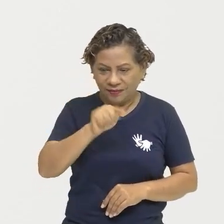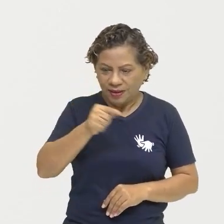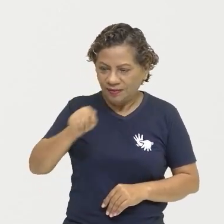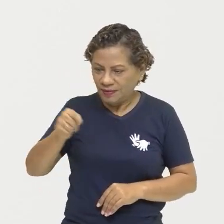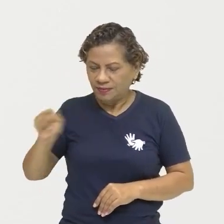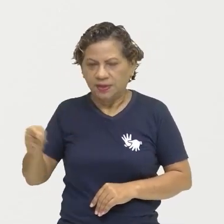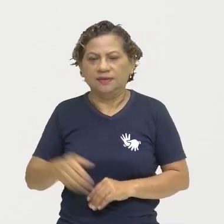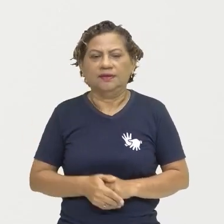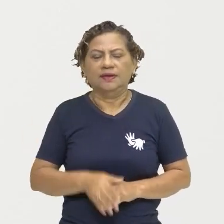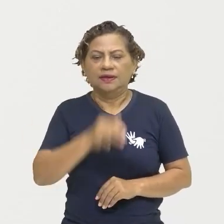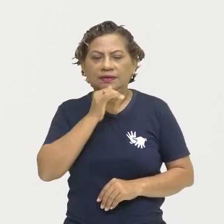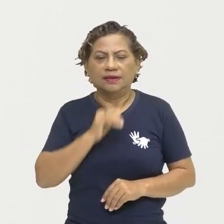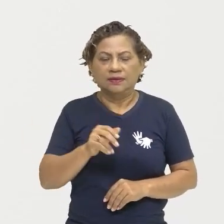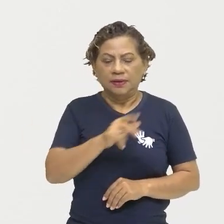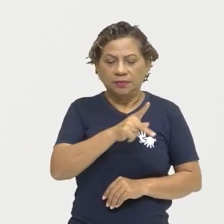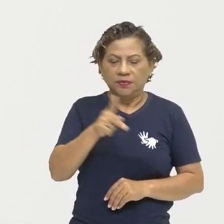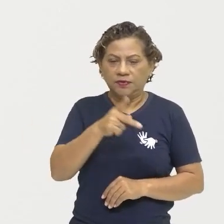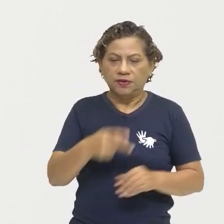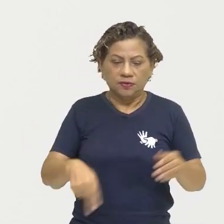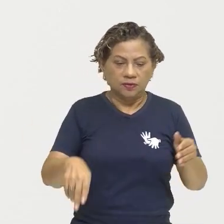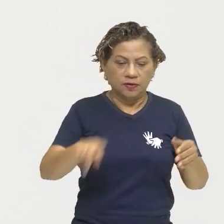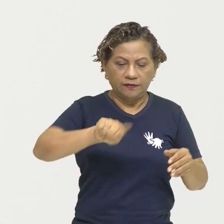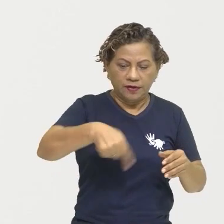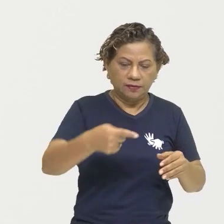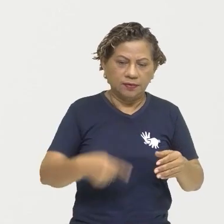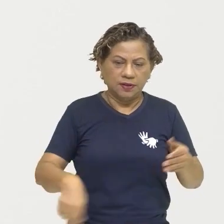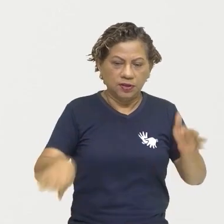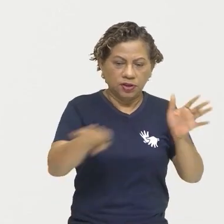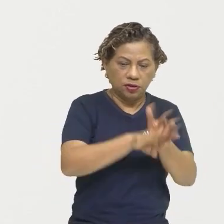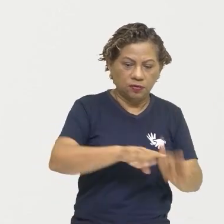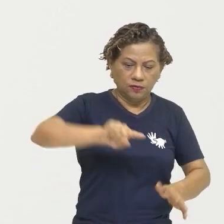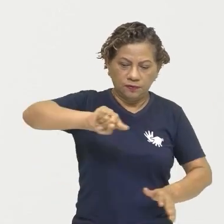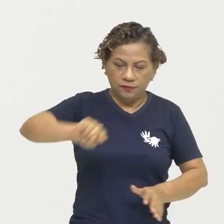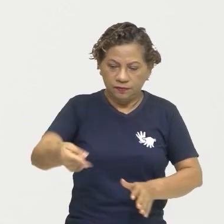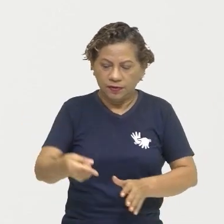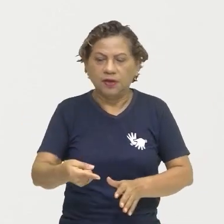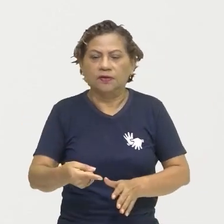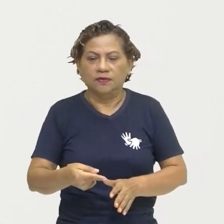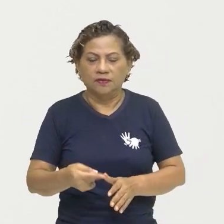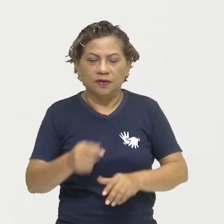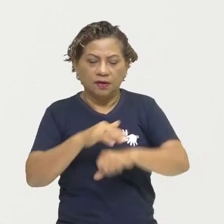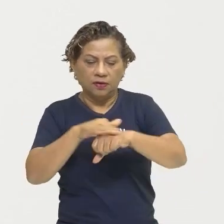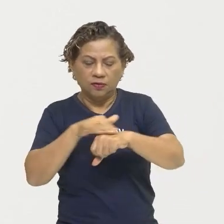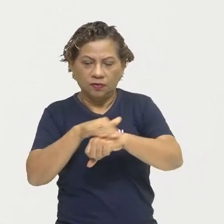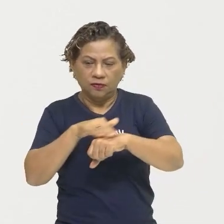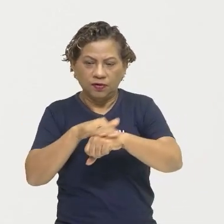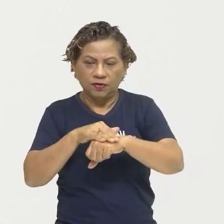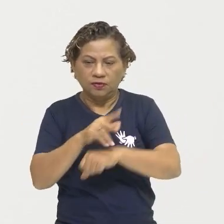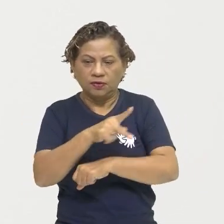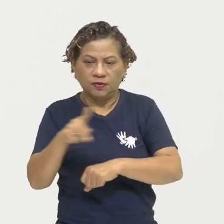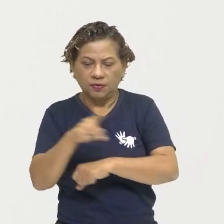revisei a aula, vírgula, conversei com a professora Sheila, vírgula,